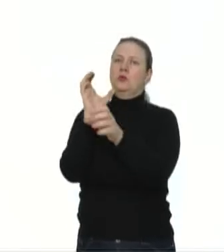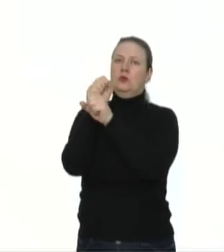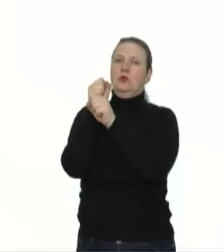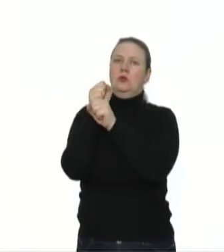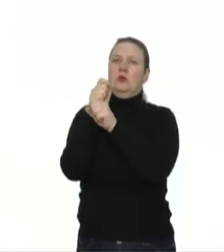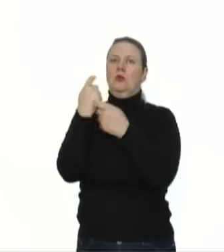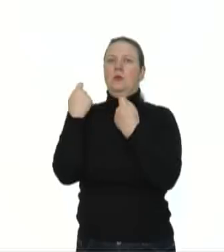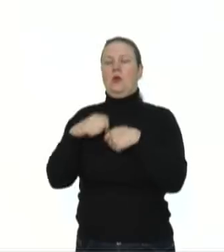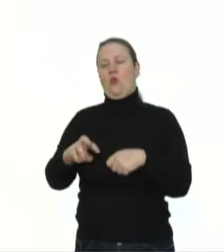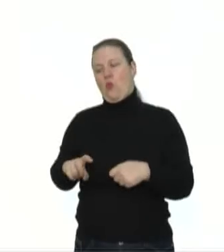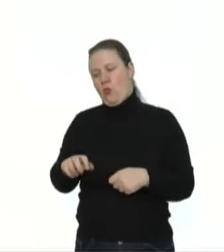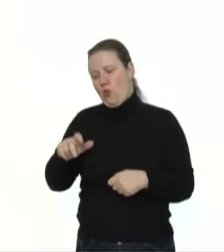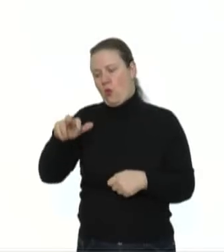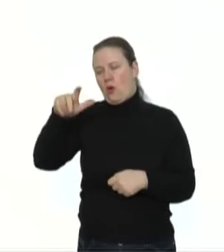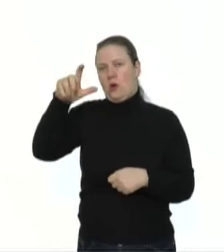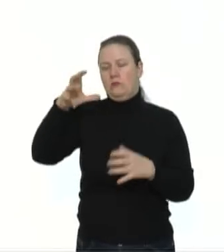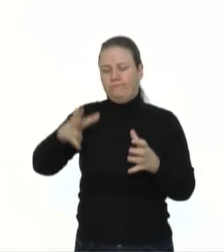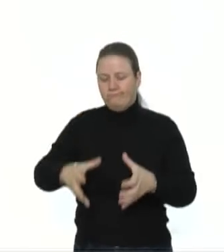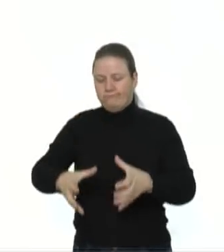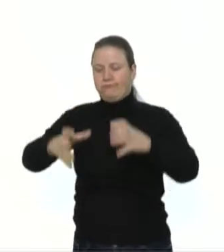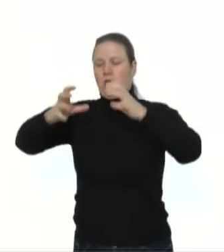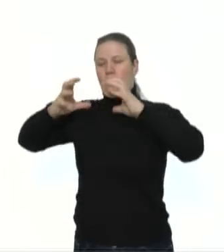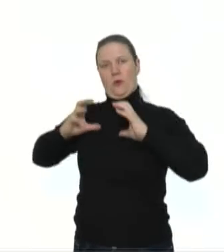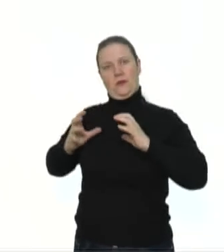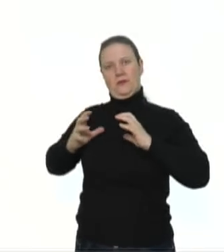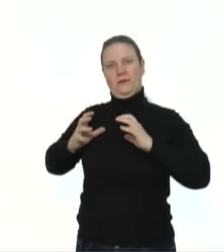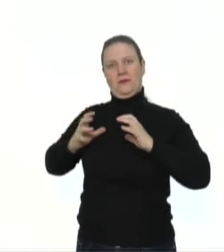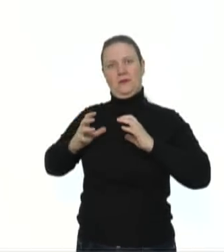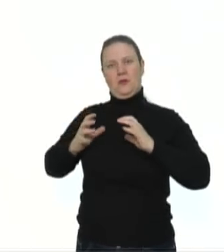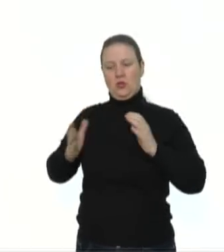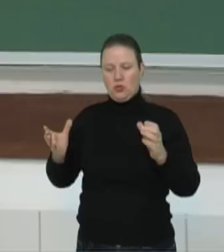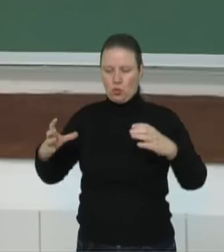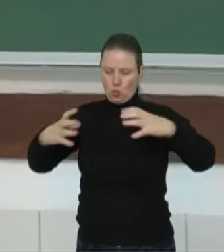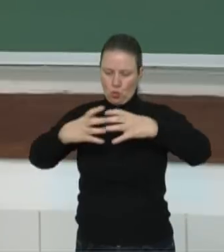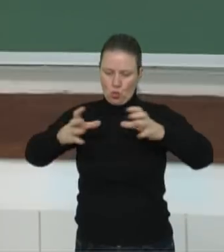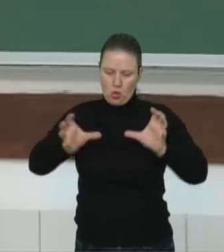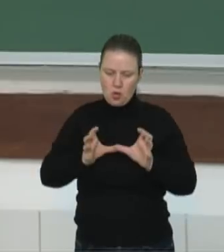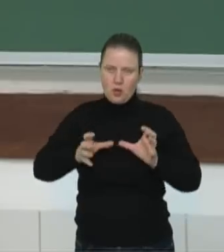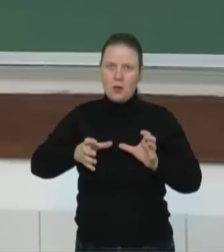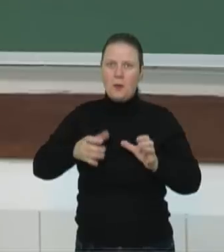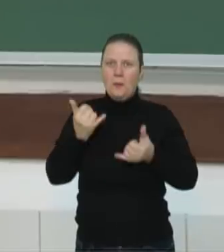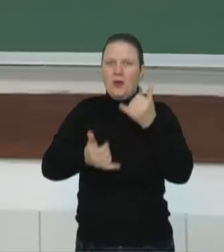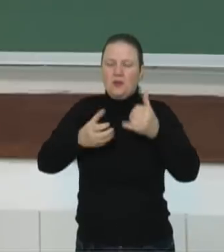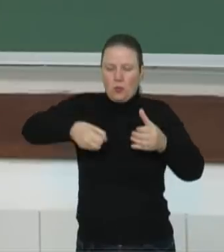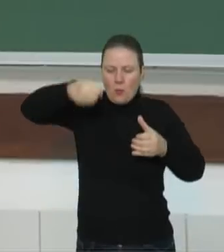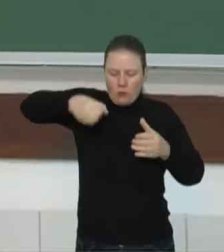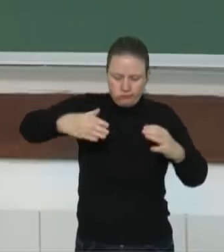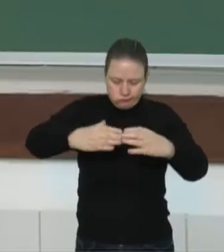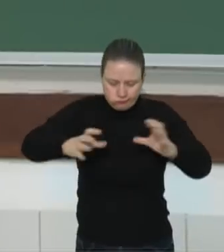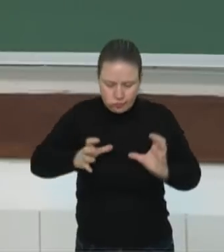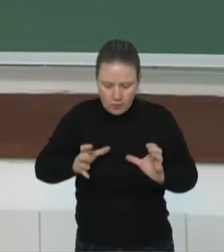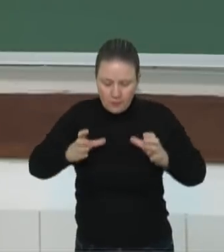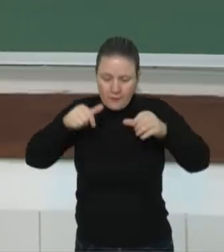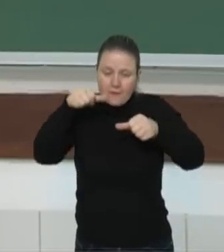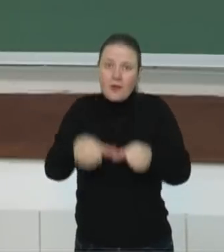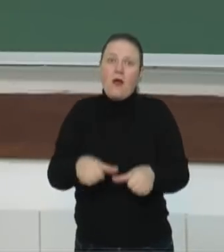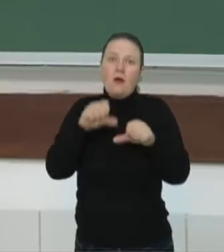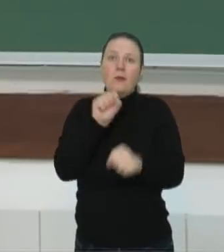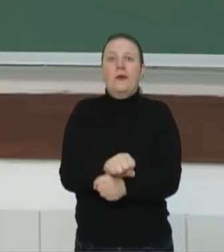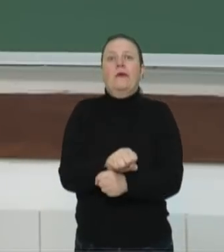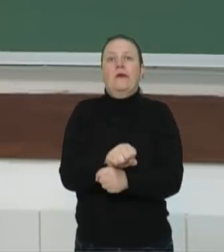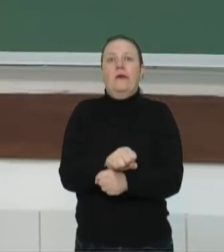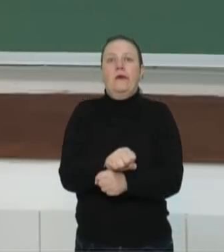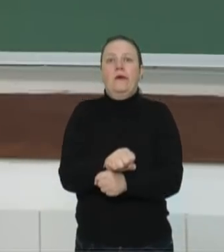em uma escada para resgatar a bola. Ou seja, a bola caía na cesta e ficava lá, ela não passava para baixo, né?